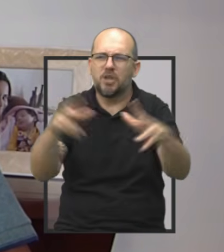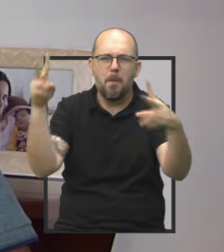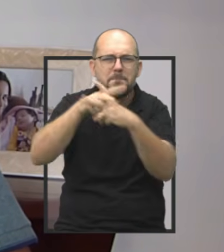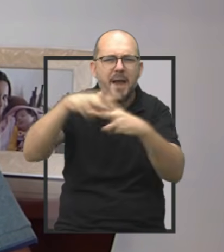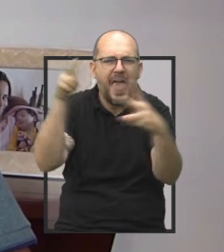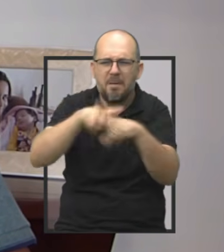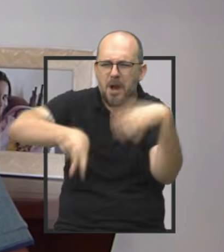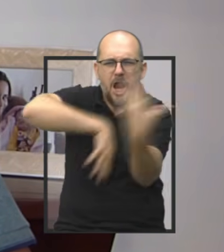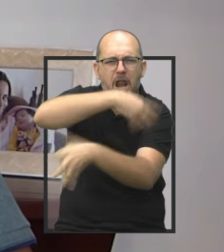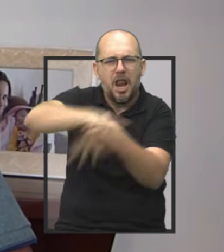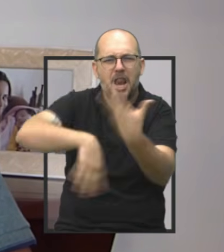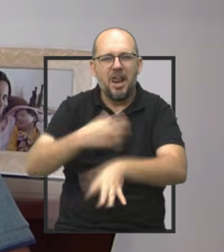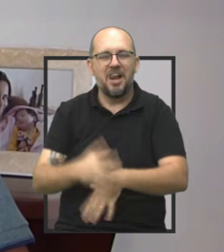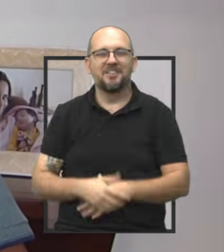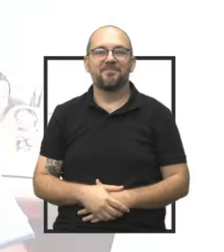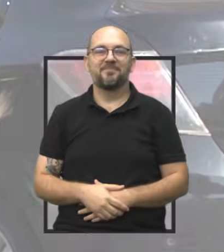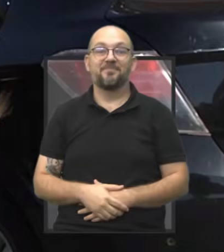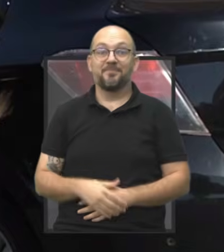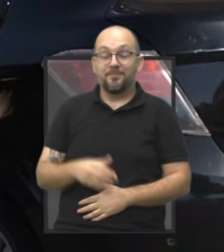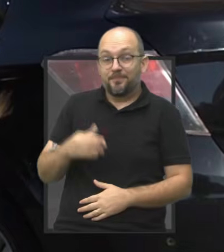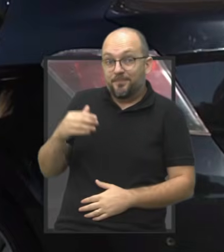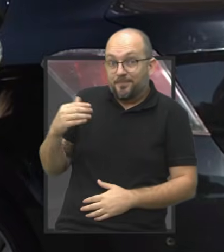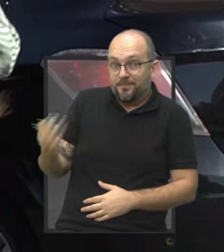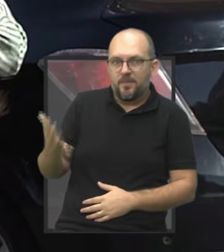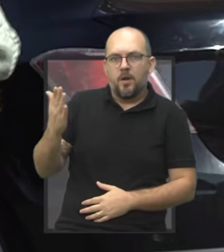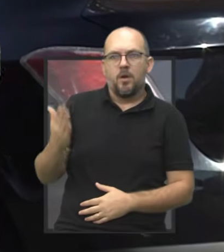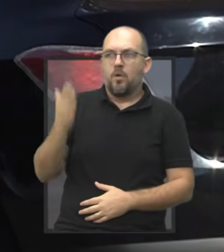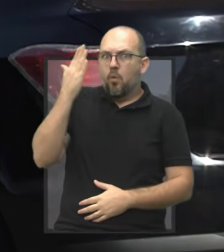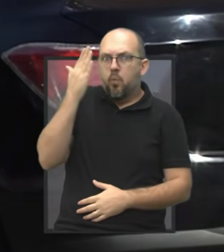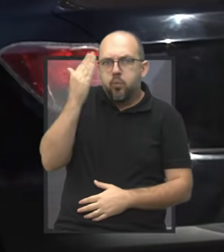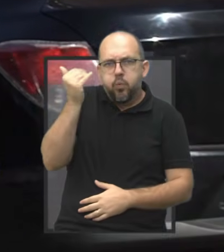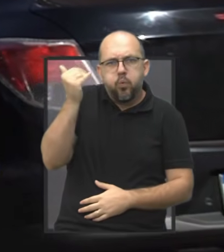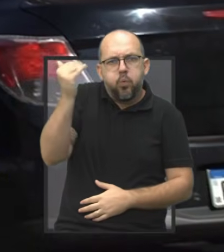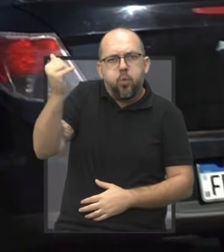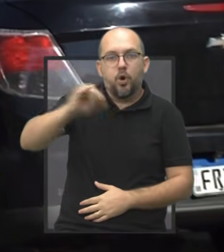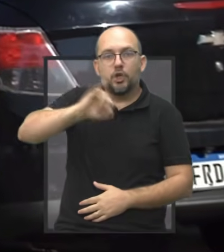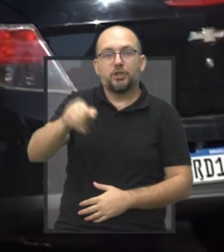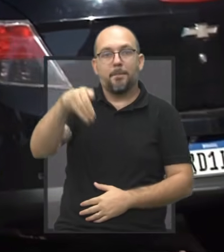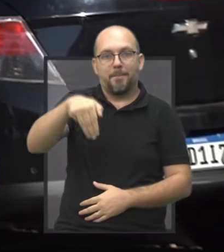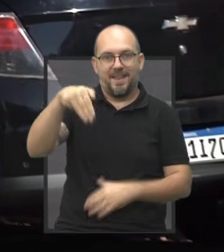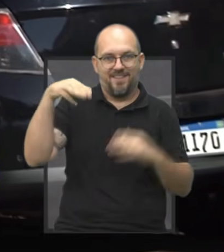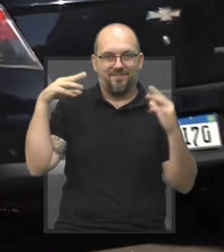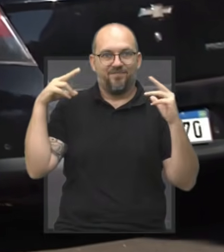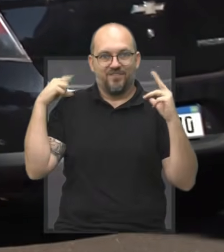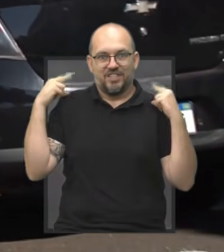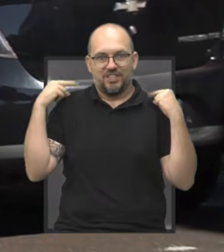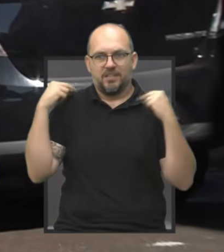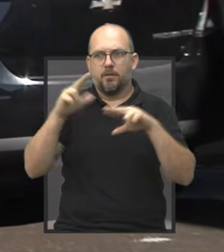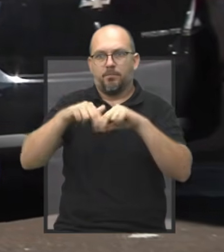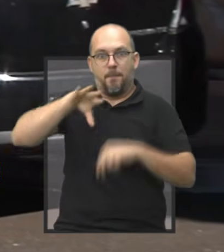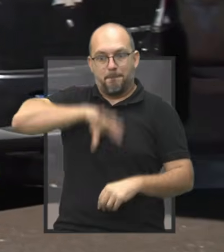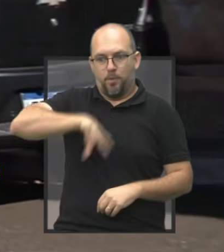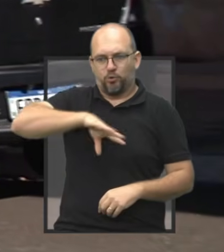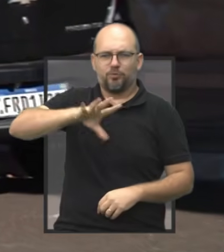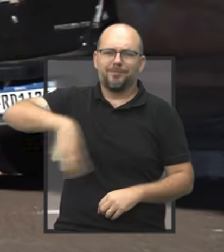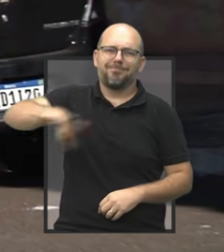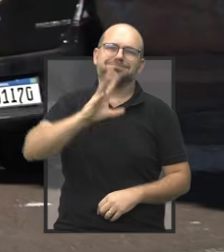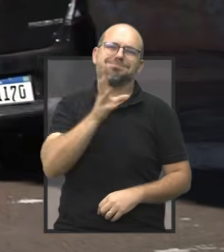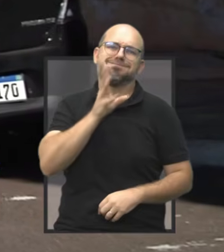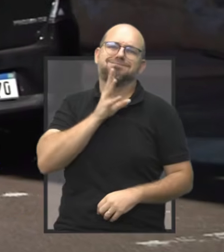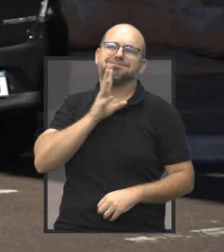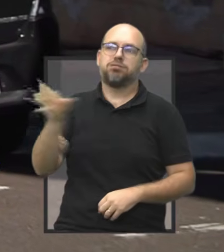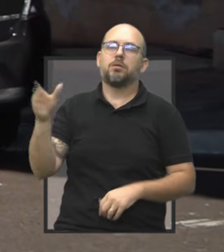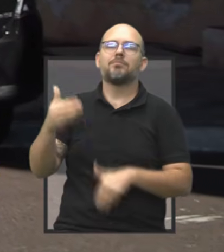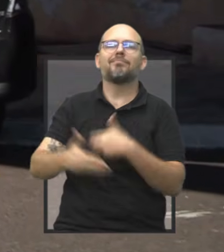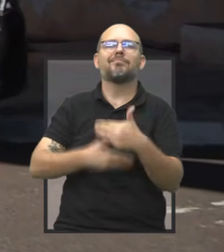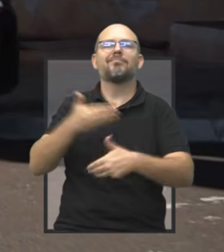arco, assim, uma na outra e pedaço cair. Com toda a popularidade que José Maria Vergini tinha, especialmente no distrito, entrar para a vida